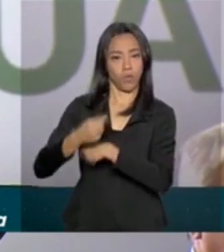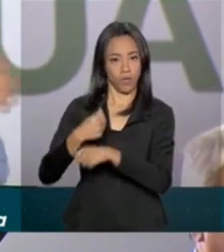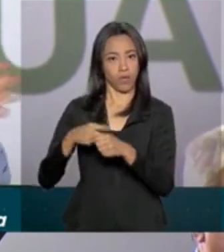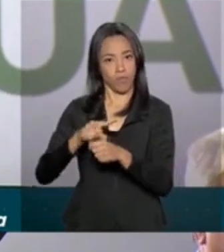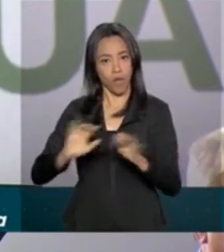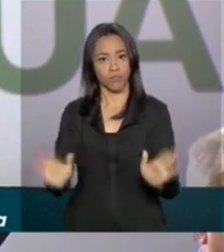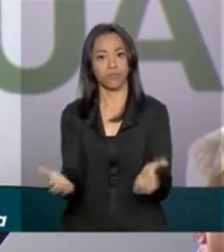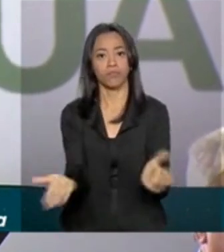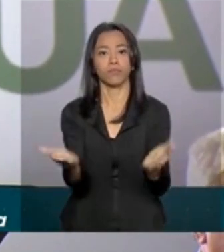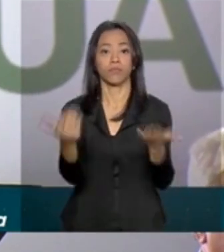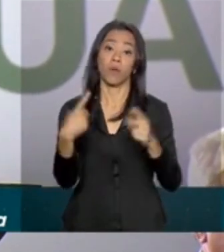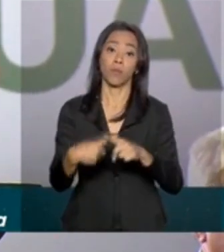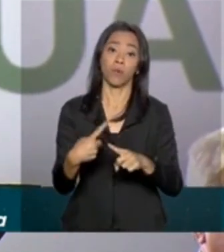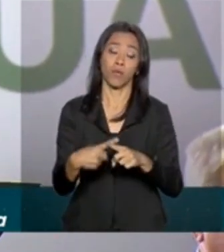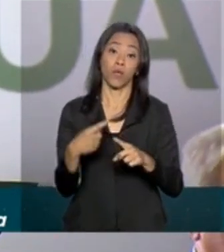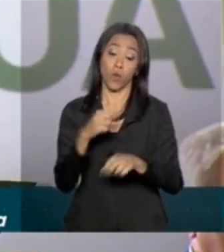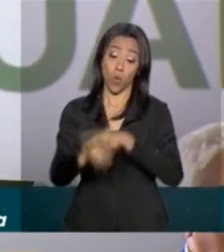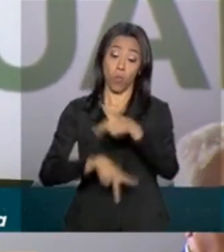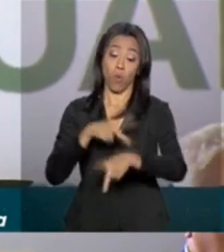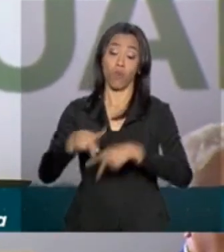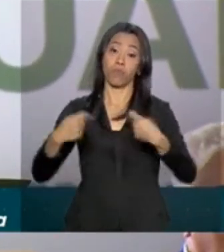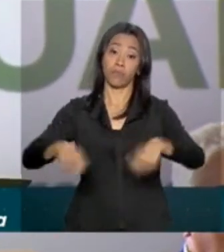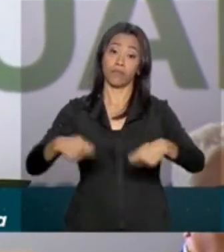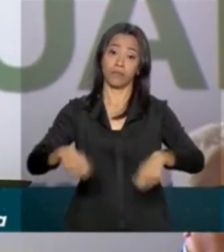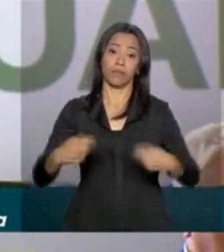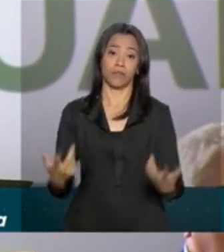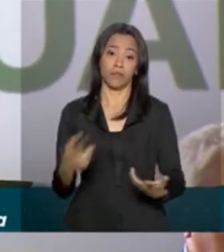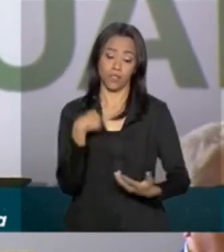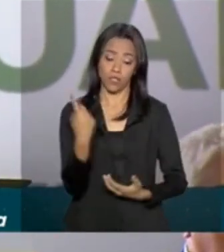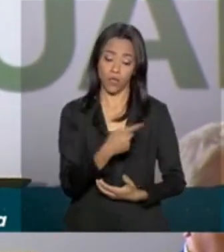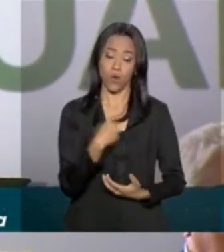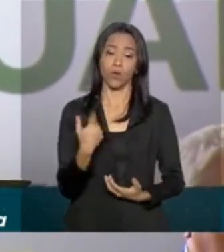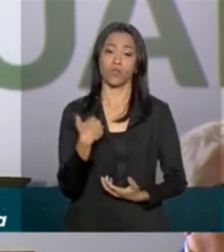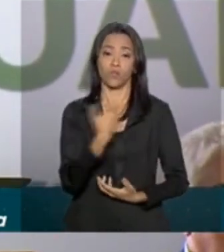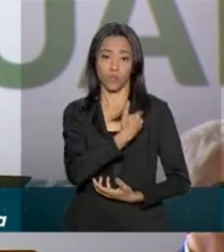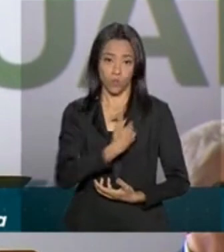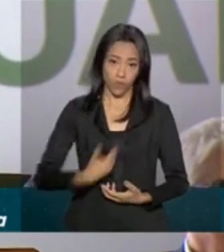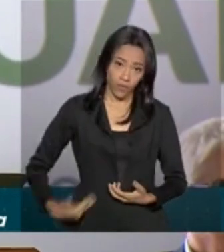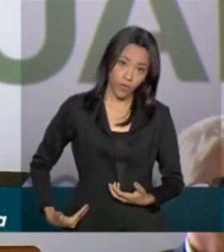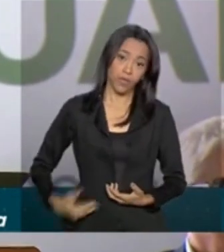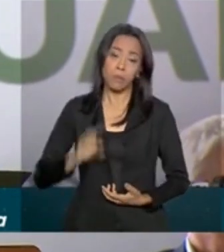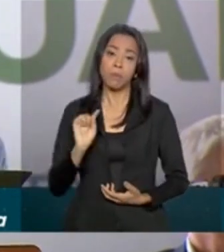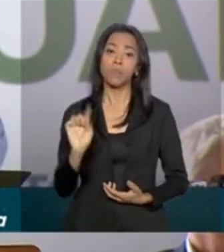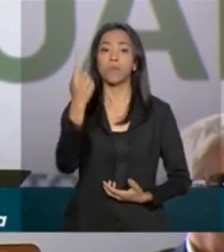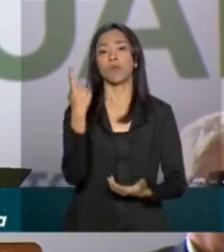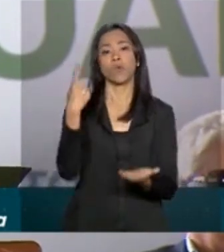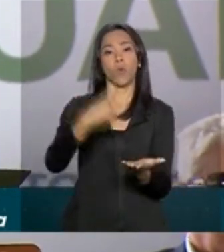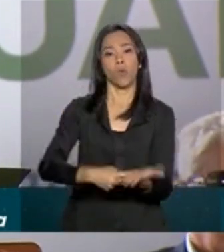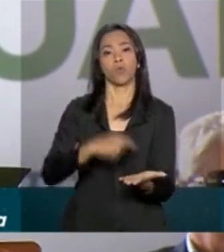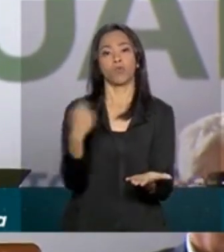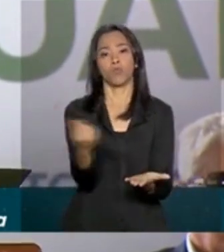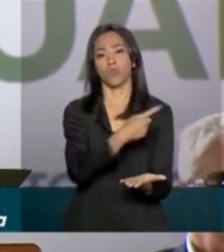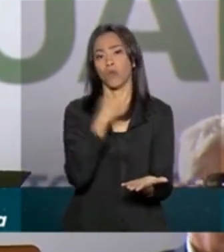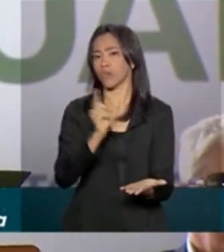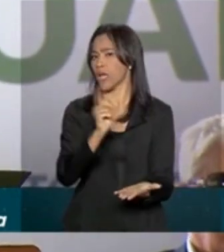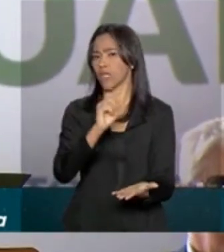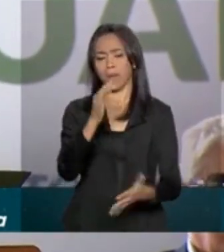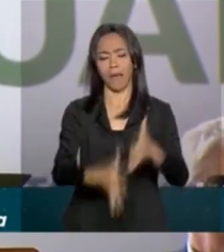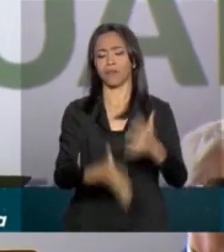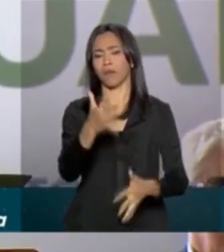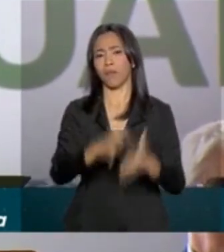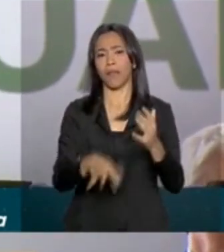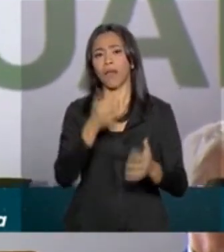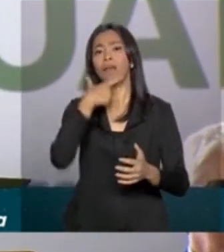região, com o que o povo precisa e o que o povo quer. E nós, do governo, a primeira missão nossa é não atrapalhar quem